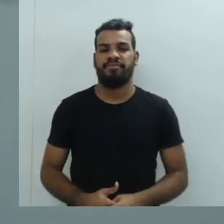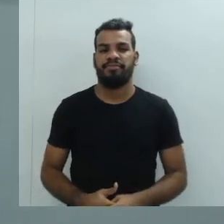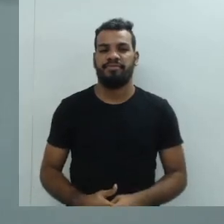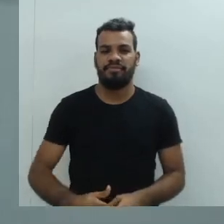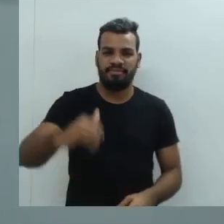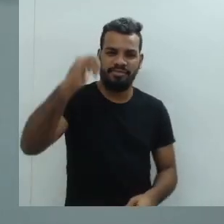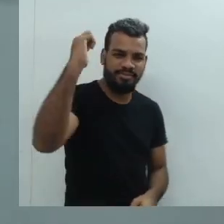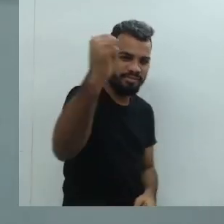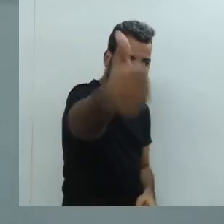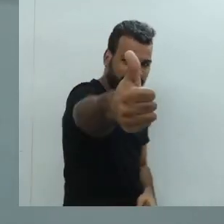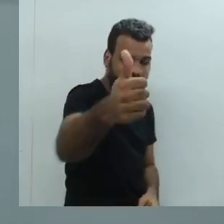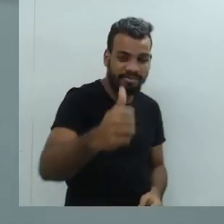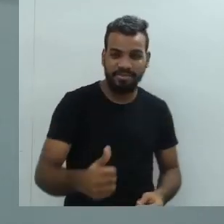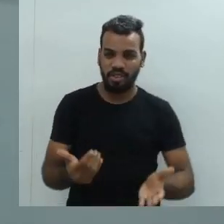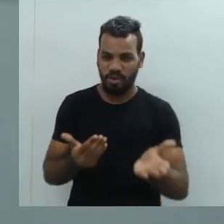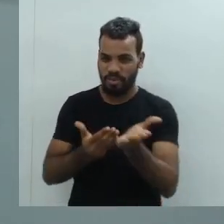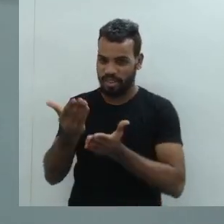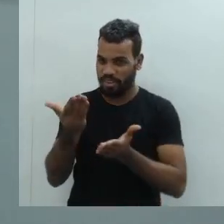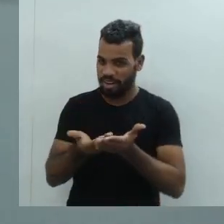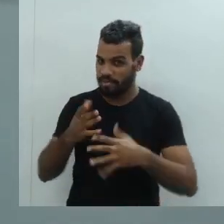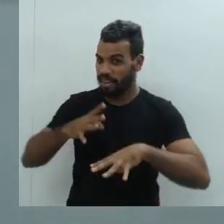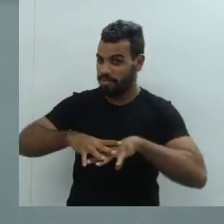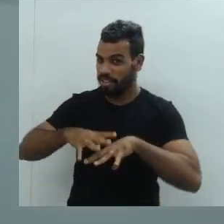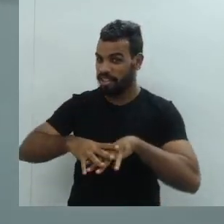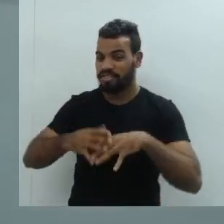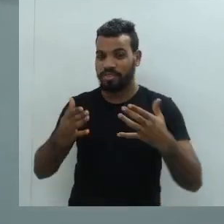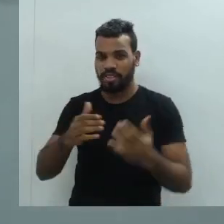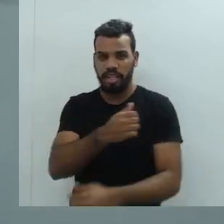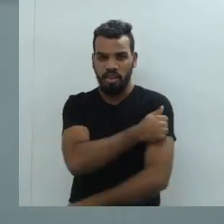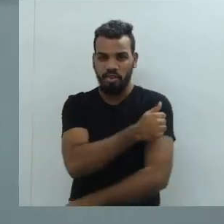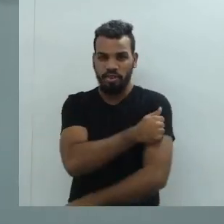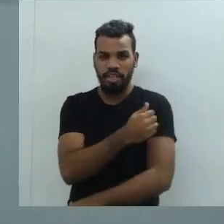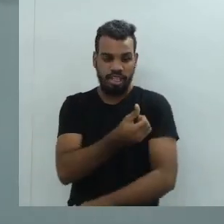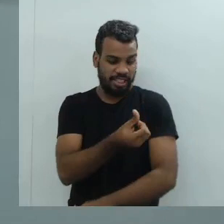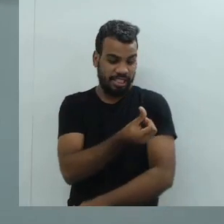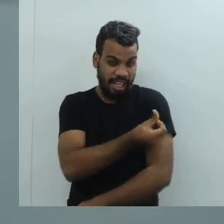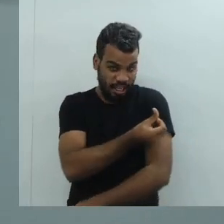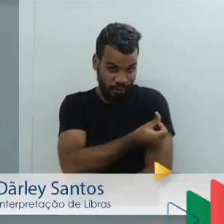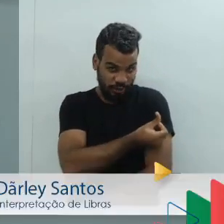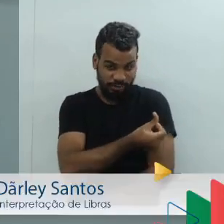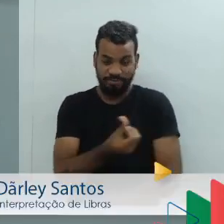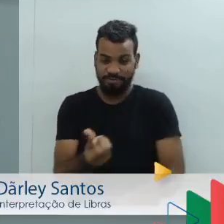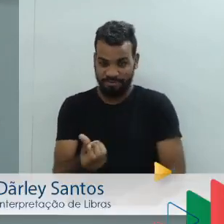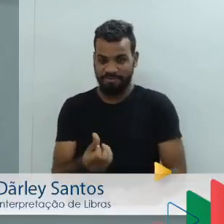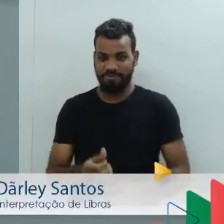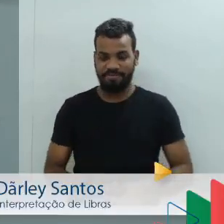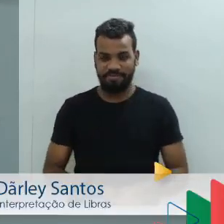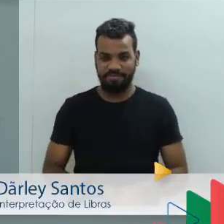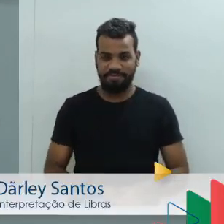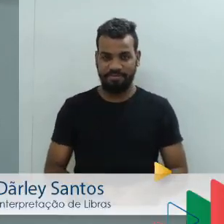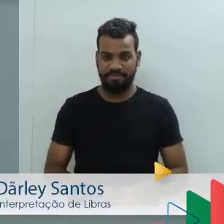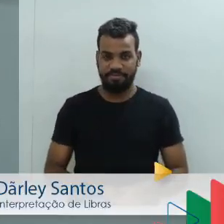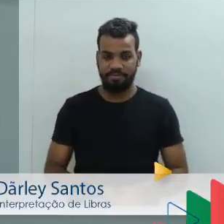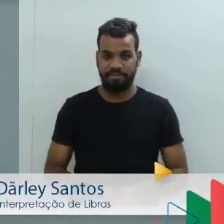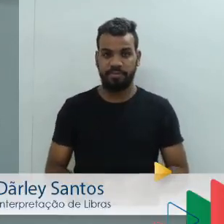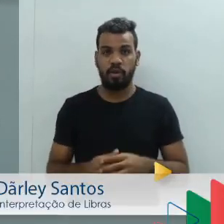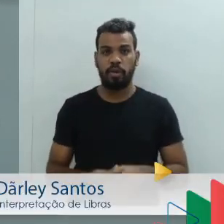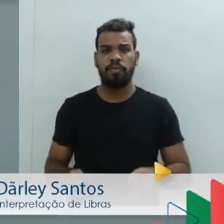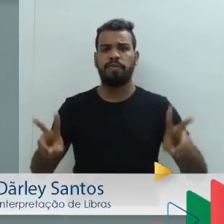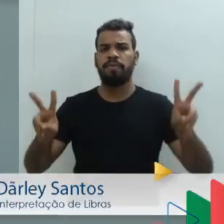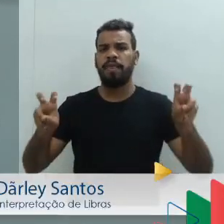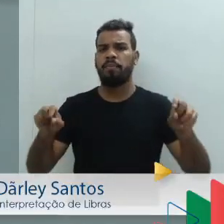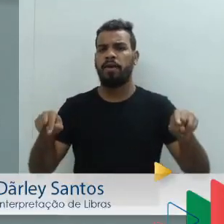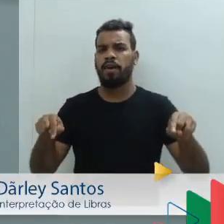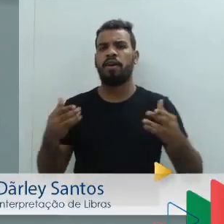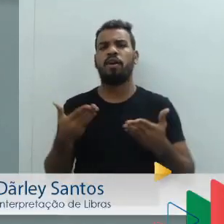Olá pessoal, vamos começar nossa aula de matemática para alunos do sexto ano do ensino fundamental, com o tema da nossa